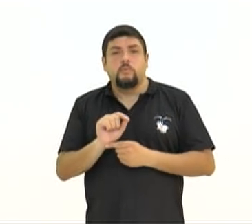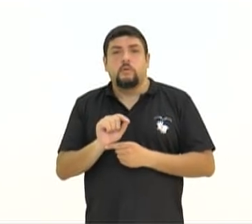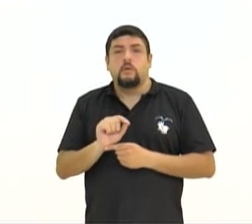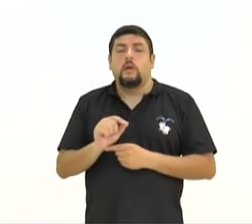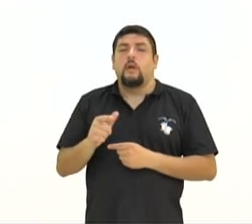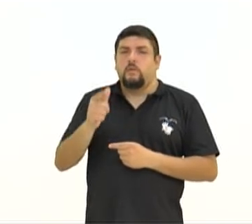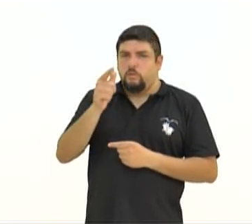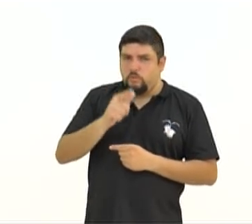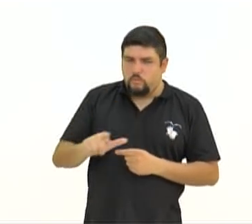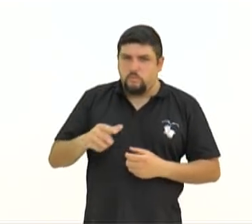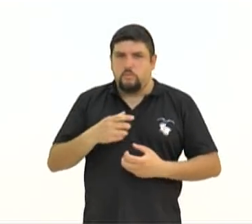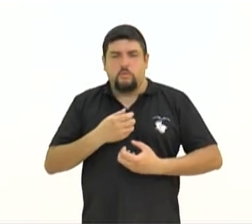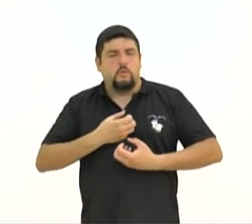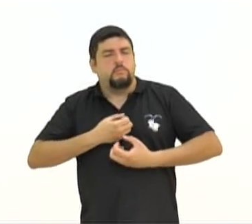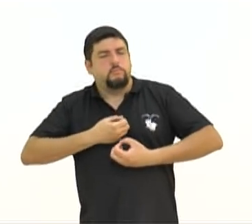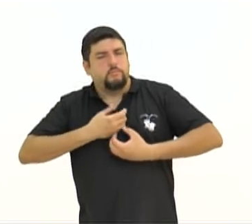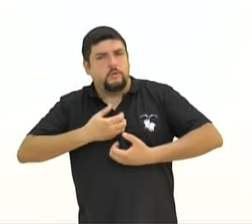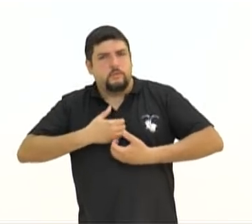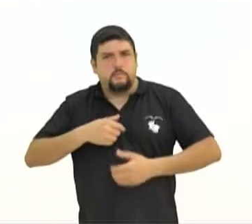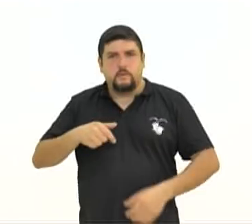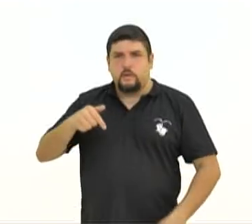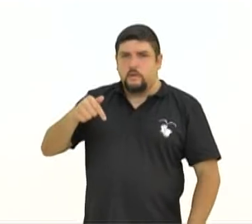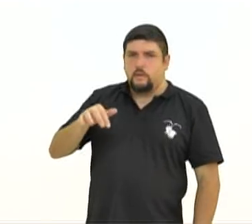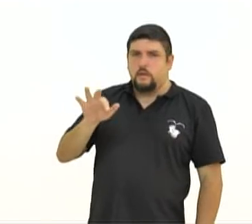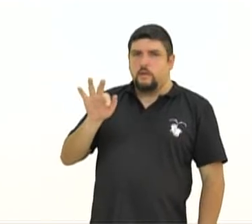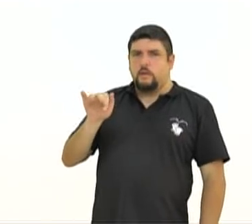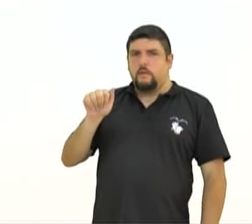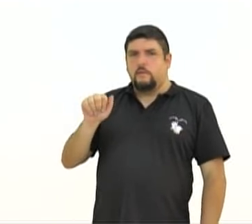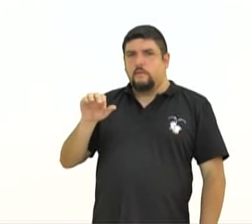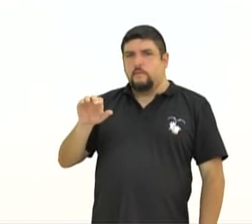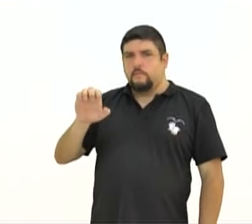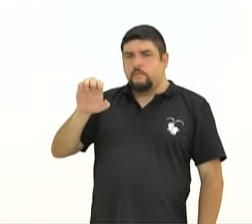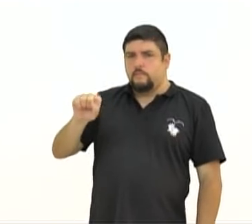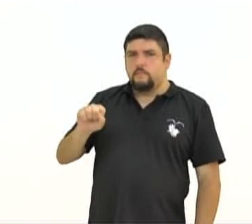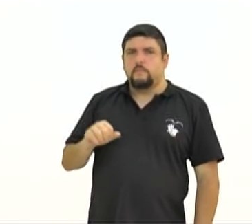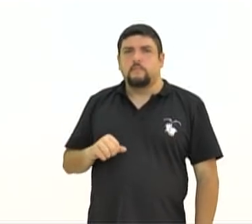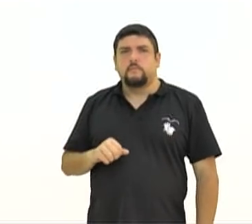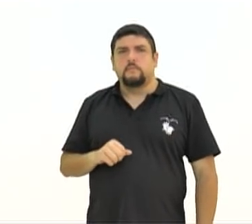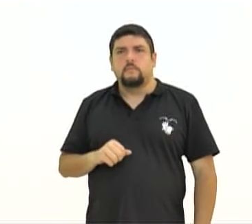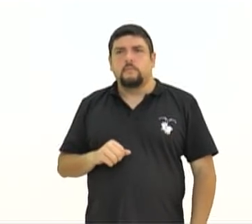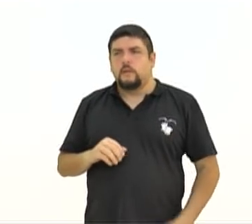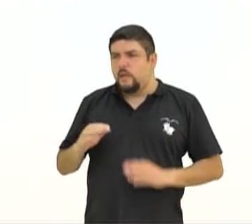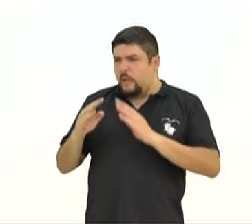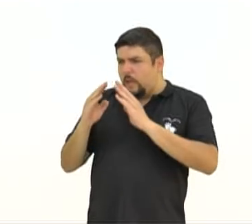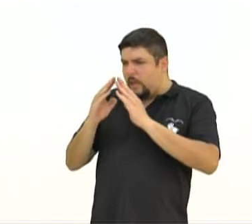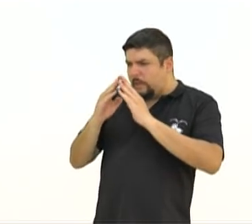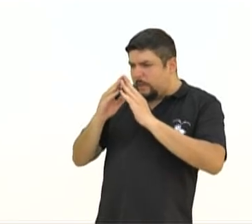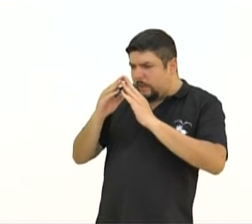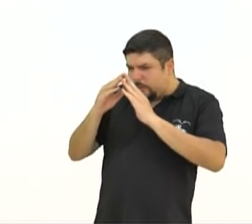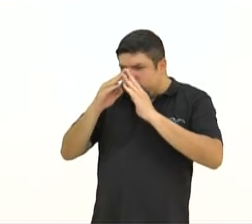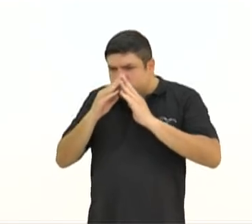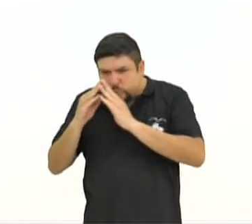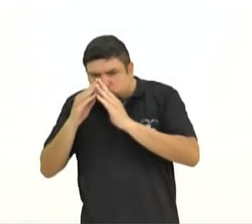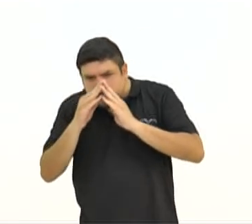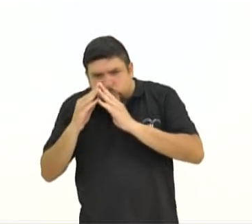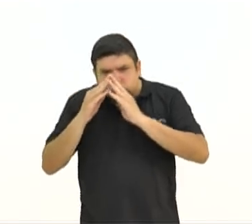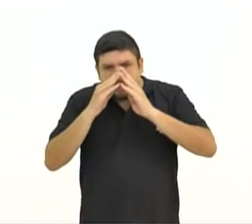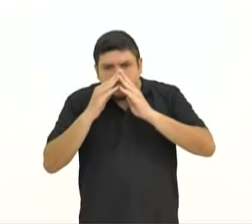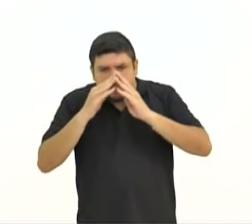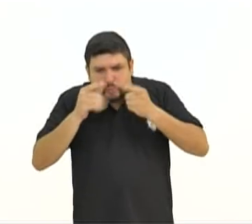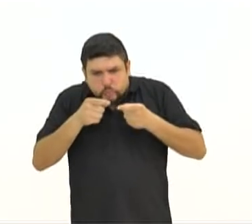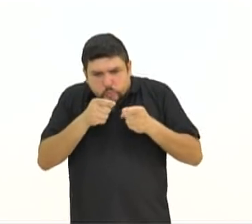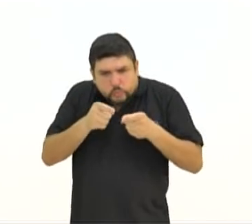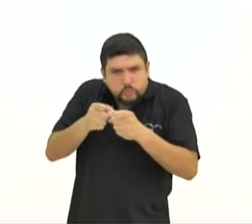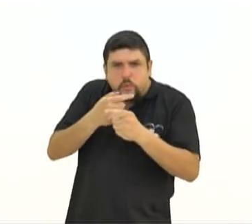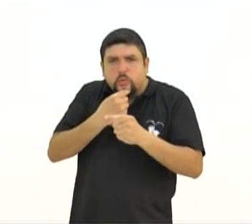um poema de 7 faces, né? O poema do Drummond. As casas espiam os homens que correm atrás de mulheres, a tarde talvez fosse